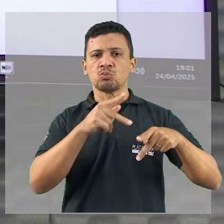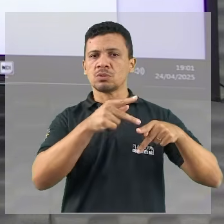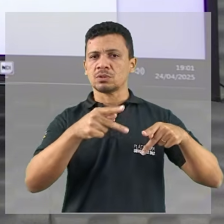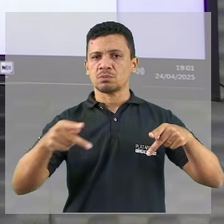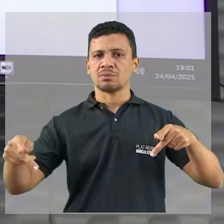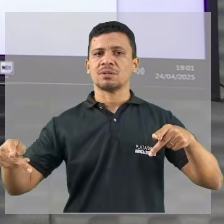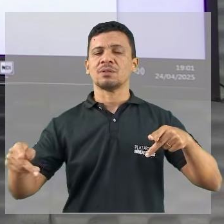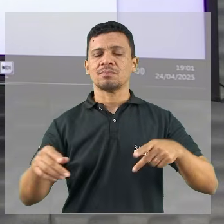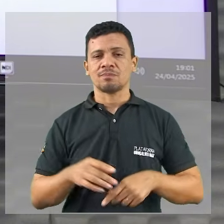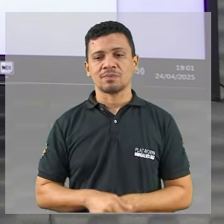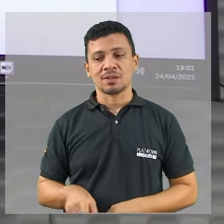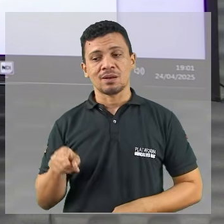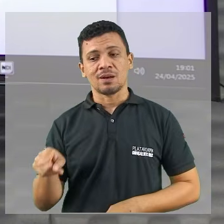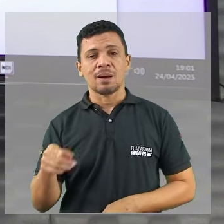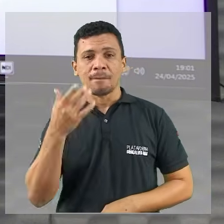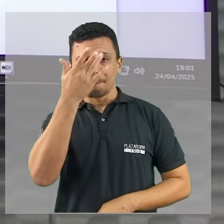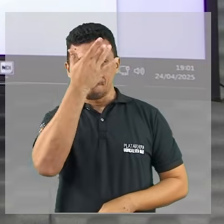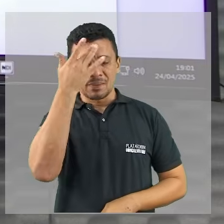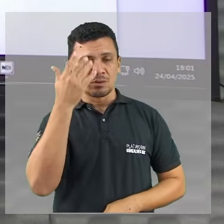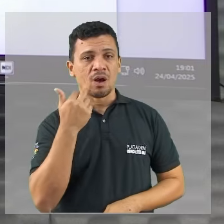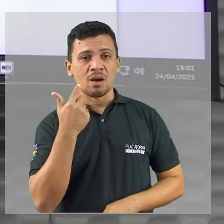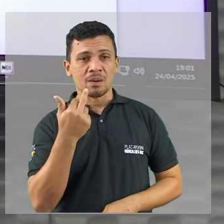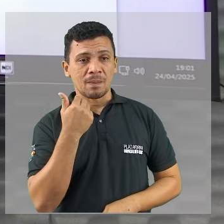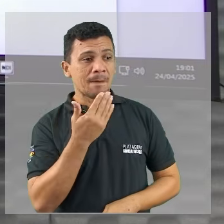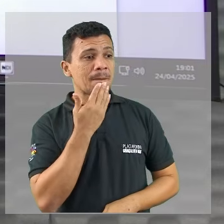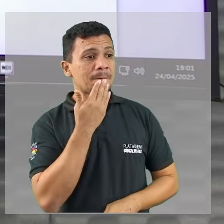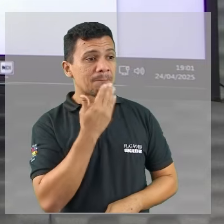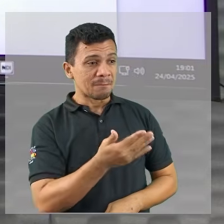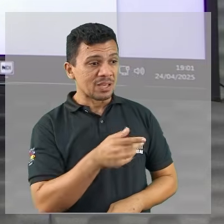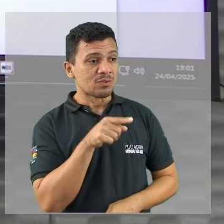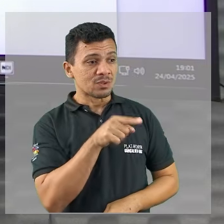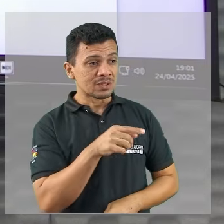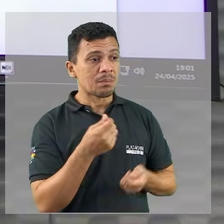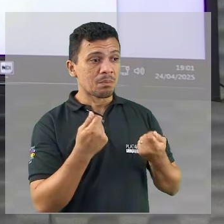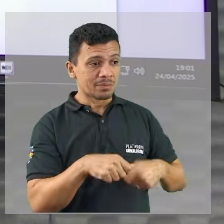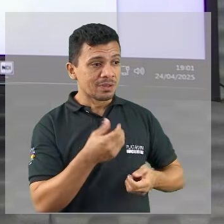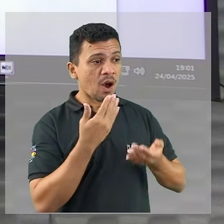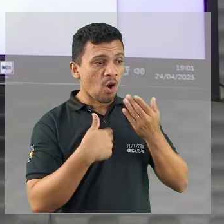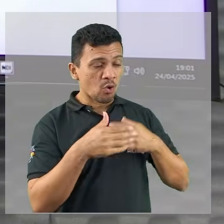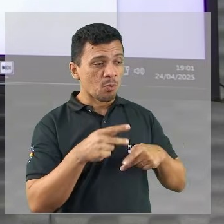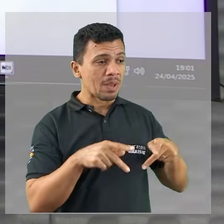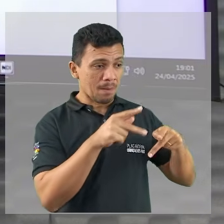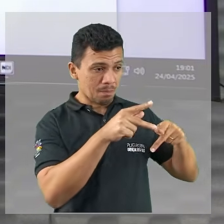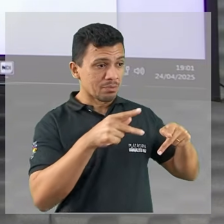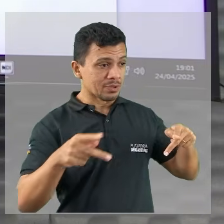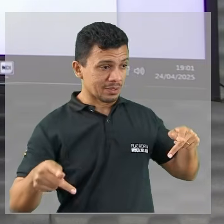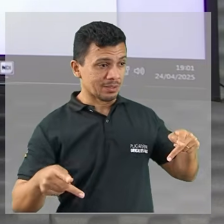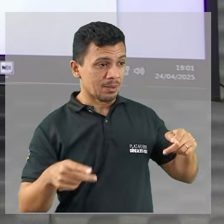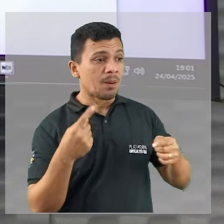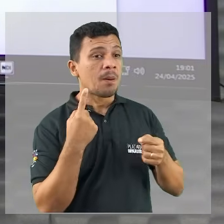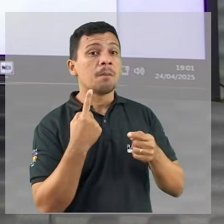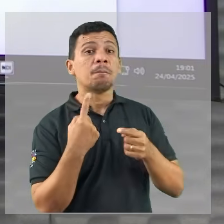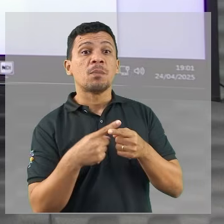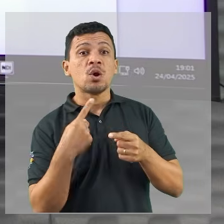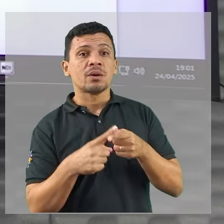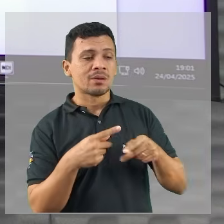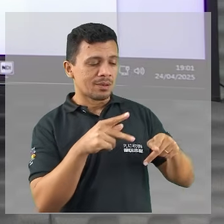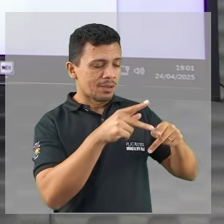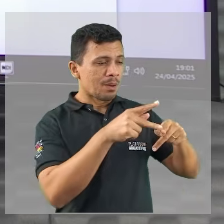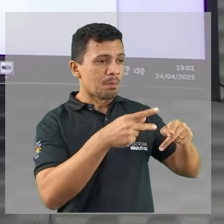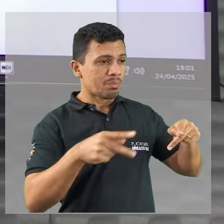isso que quando o nutricionista pede para a gente ingerir proteína no nosso alimento, é porque a proteína ela vai ter